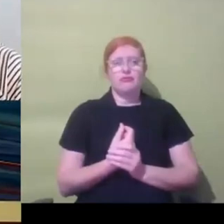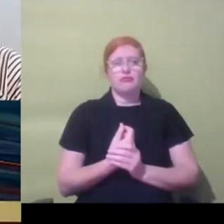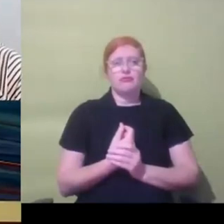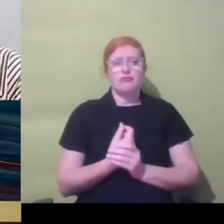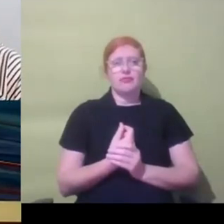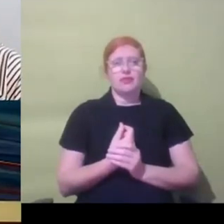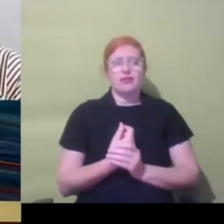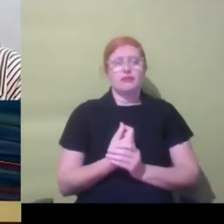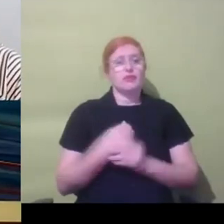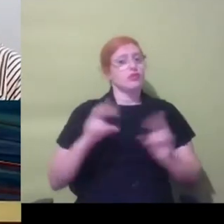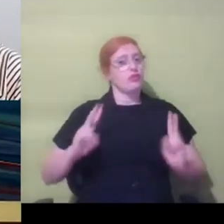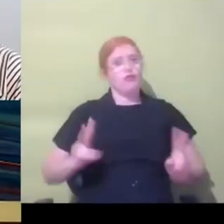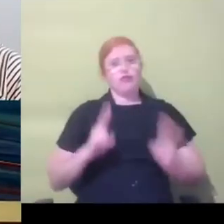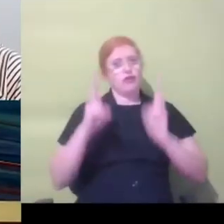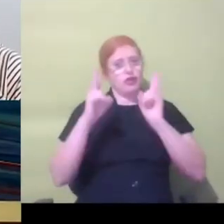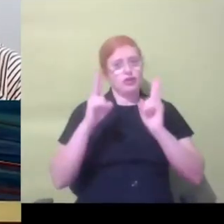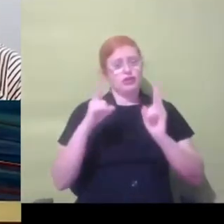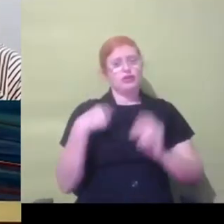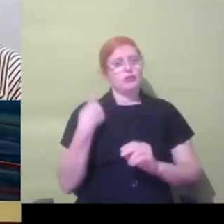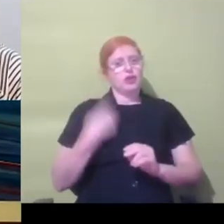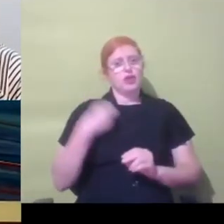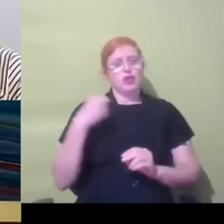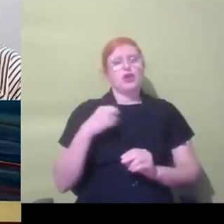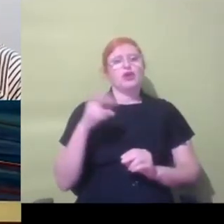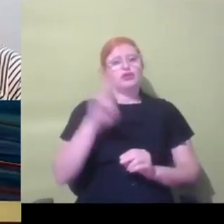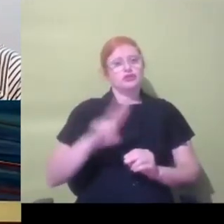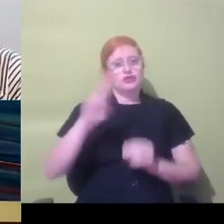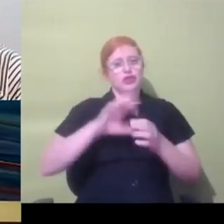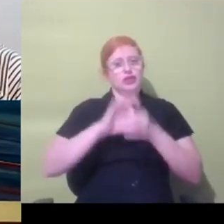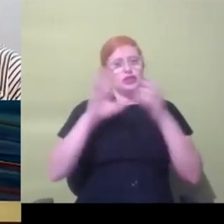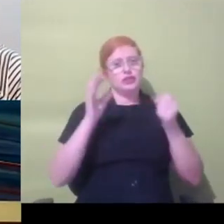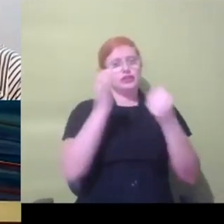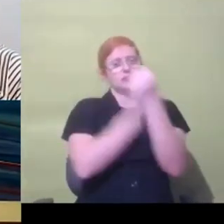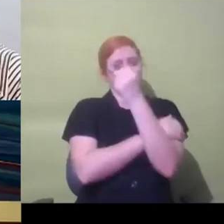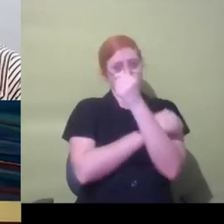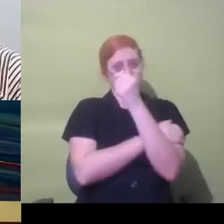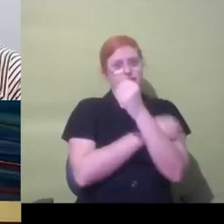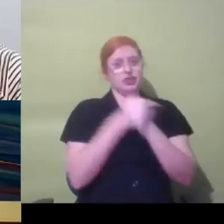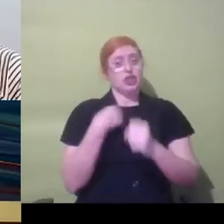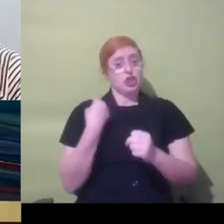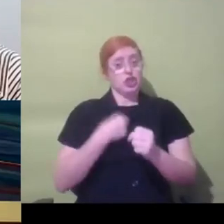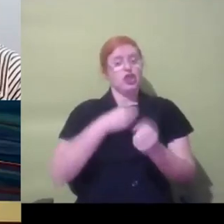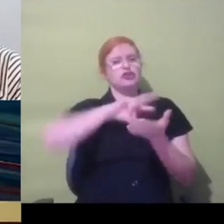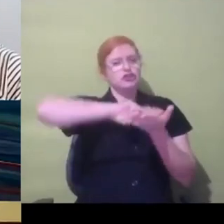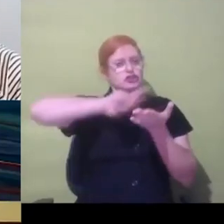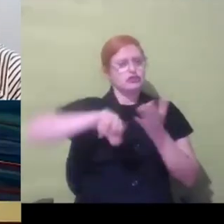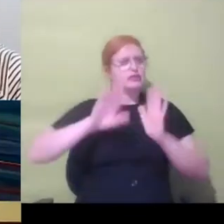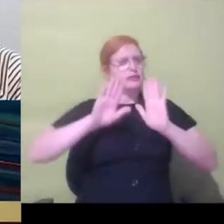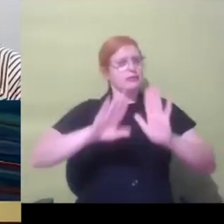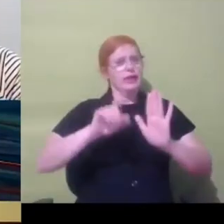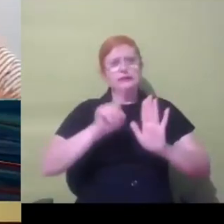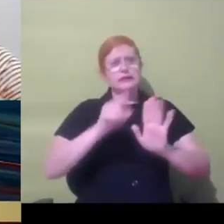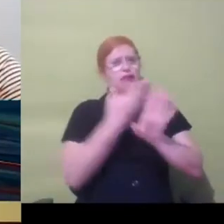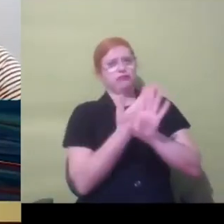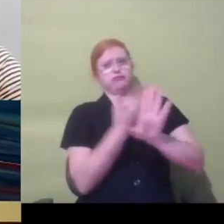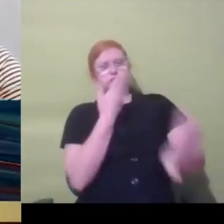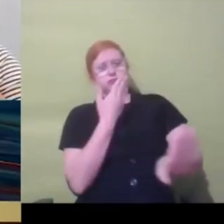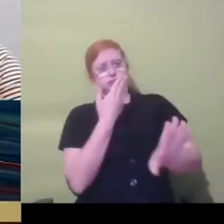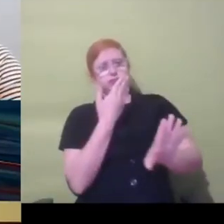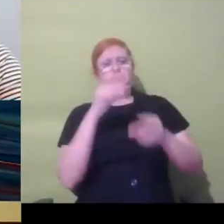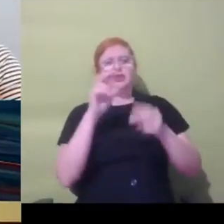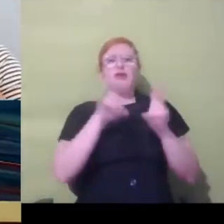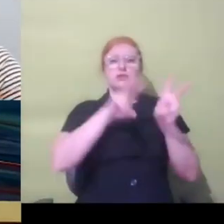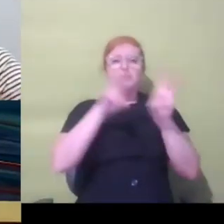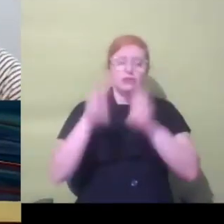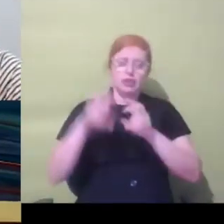muito caro, né, pra gente na Universidade Livre Feminista, que é diversas, mas não dispersas. Essa primeira trilha vai falar sobre